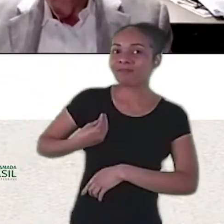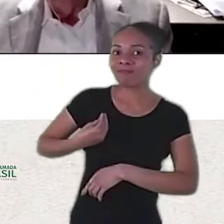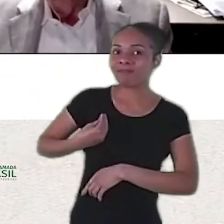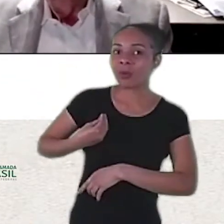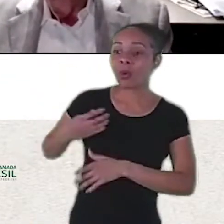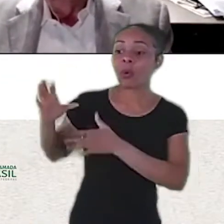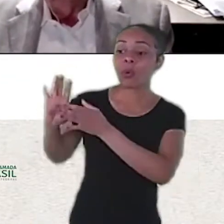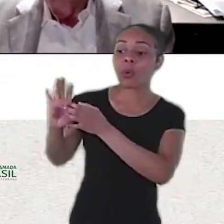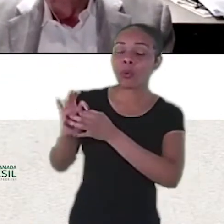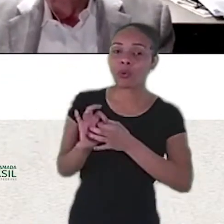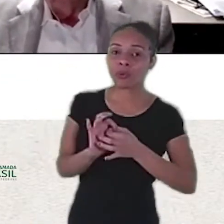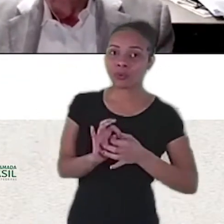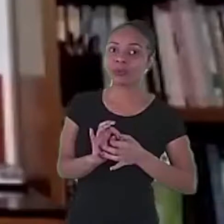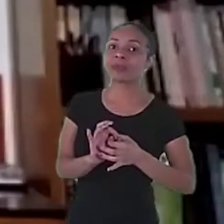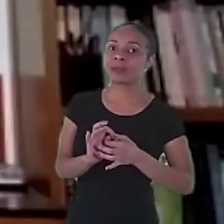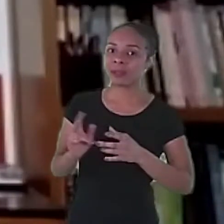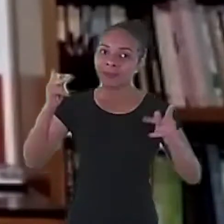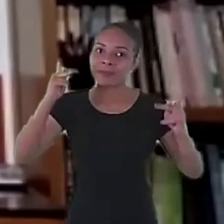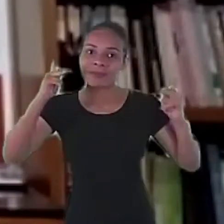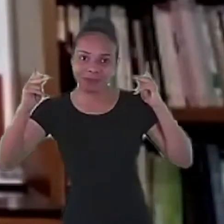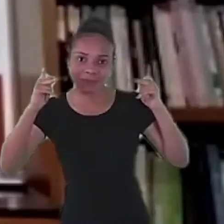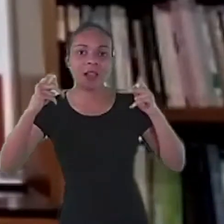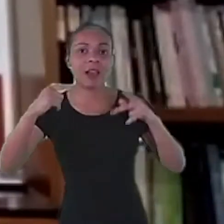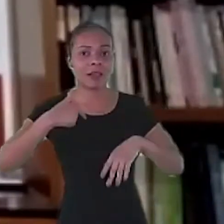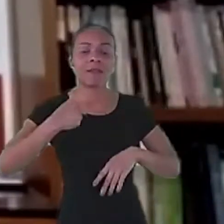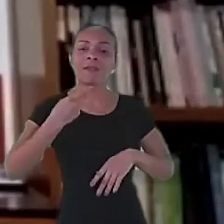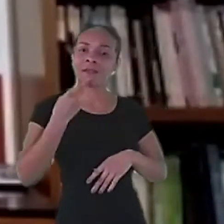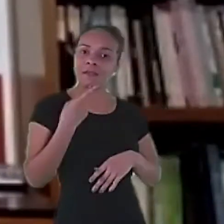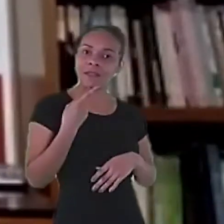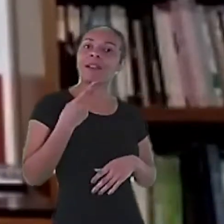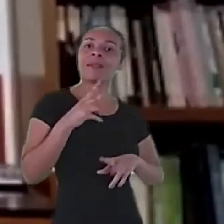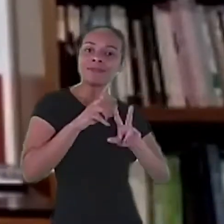questão, Ilka. Eu trato e